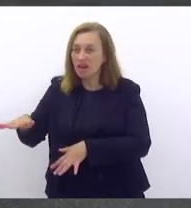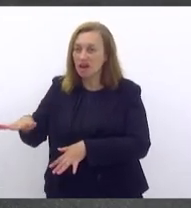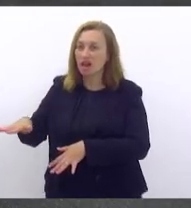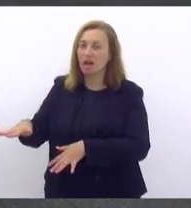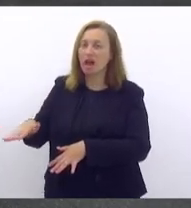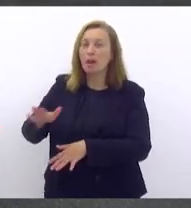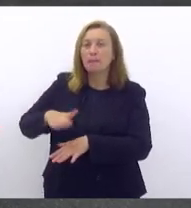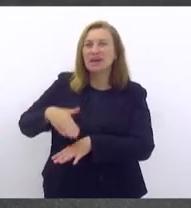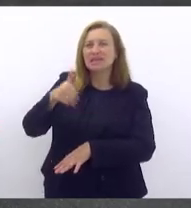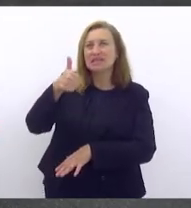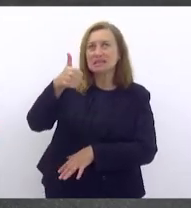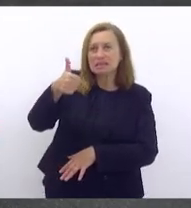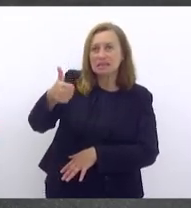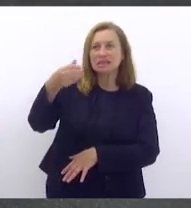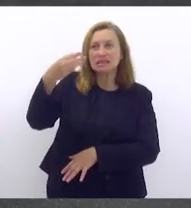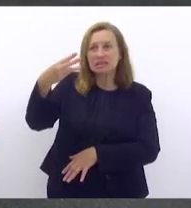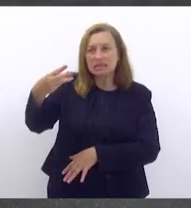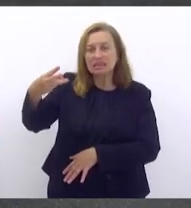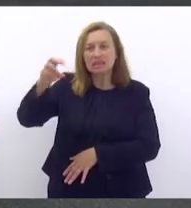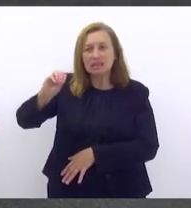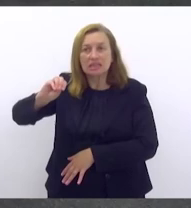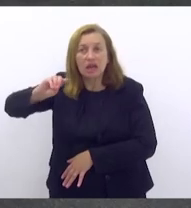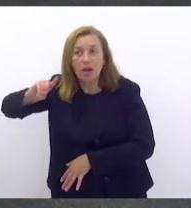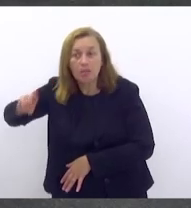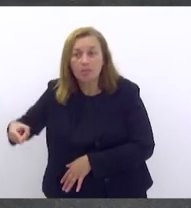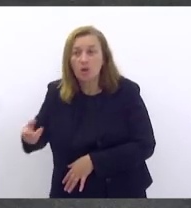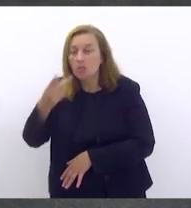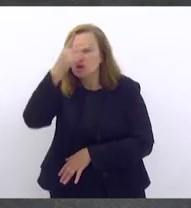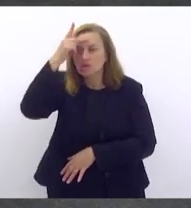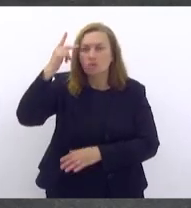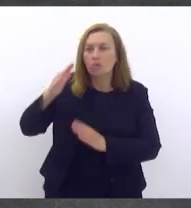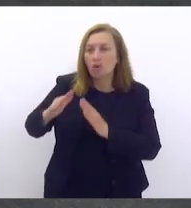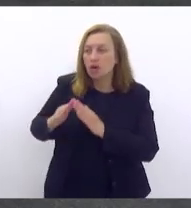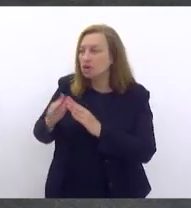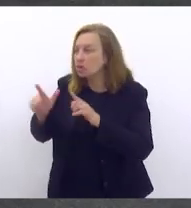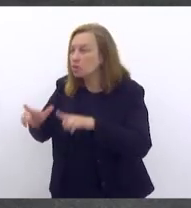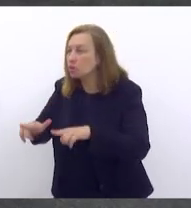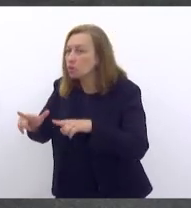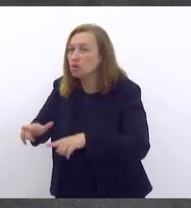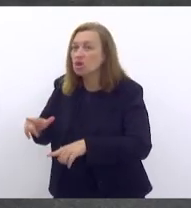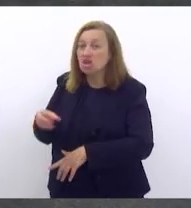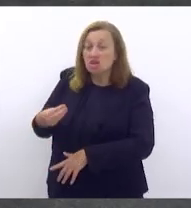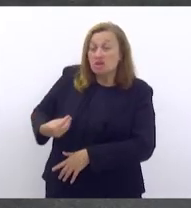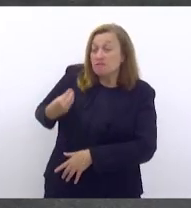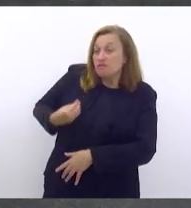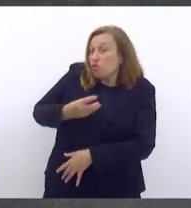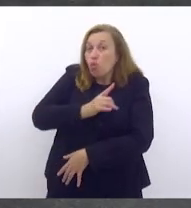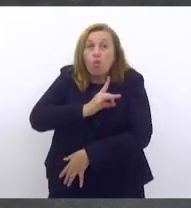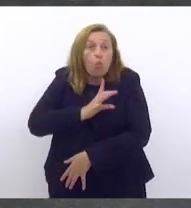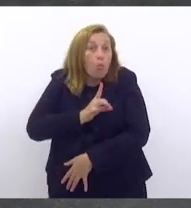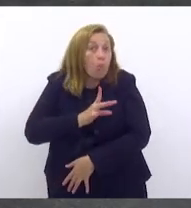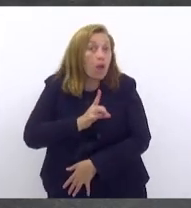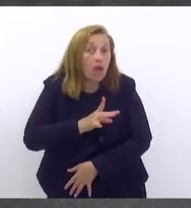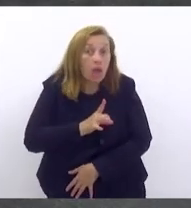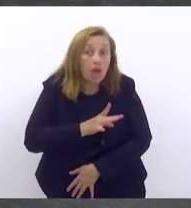130 mil moradores que vivem aterrorizados por traficantes